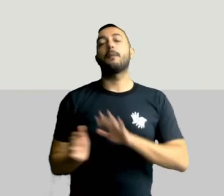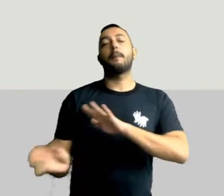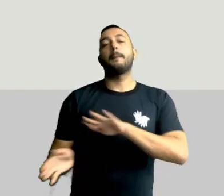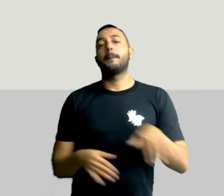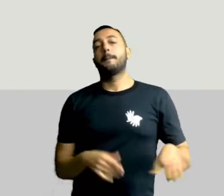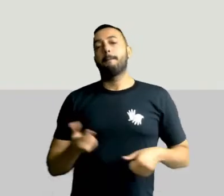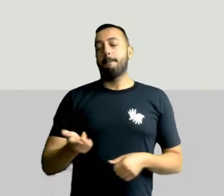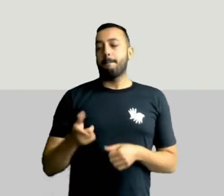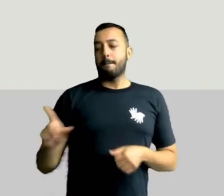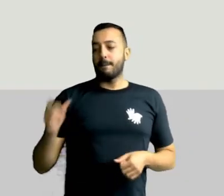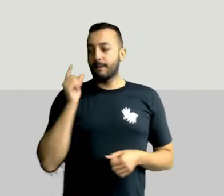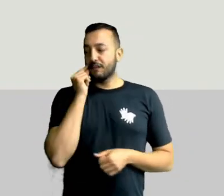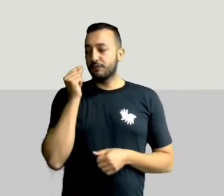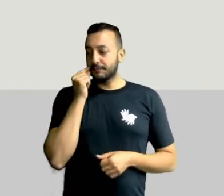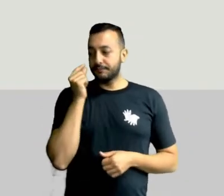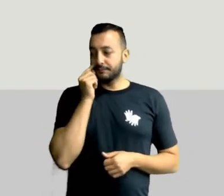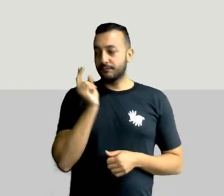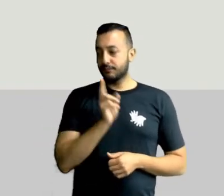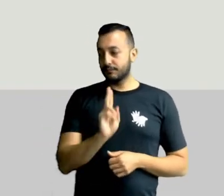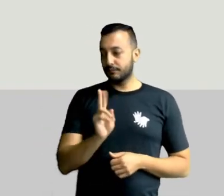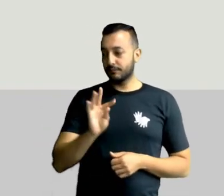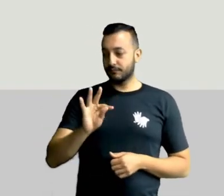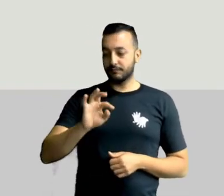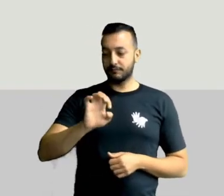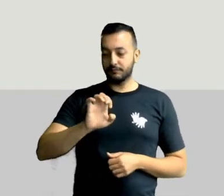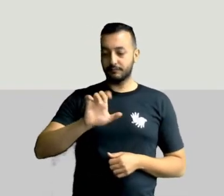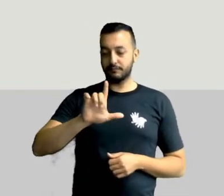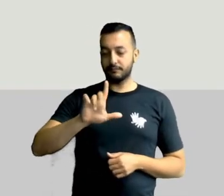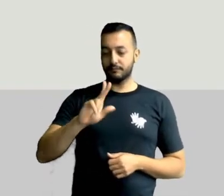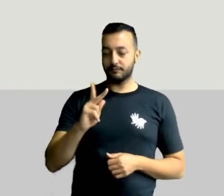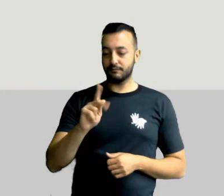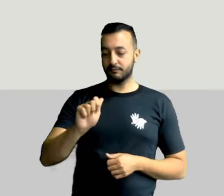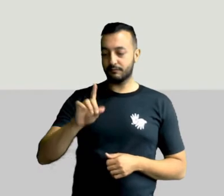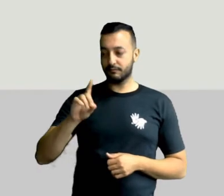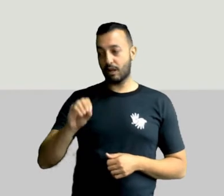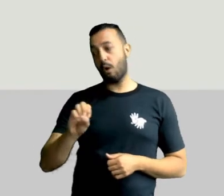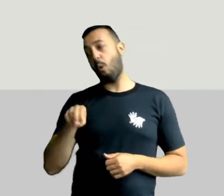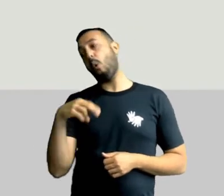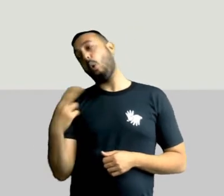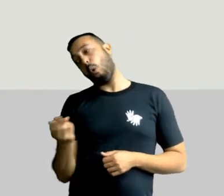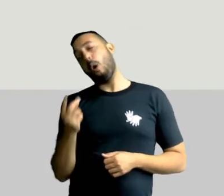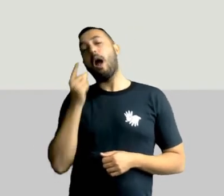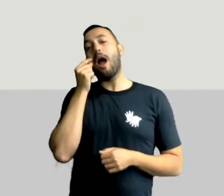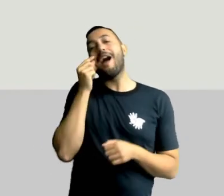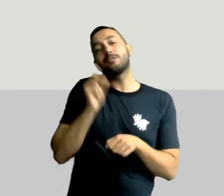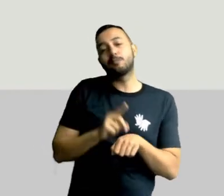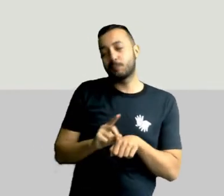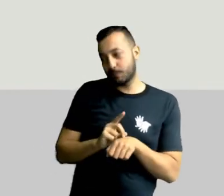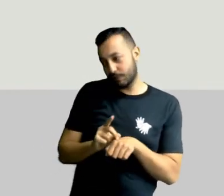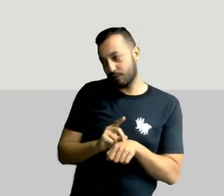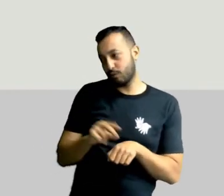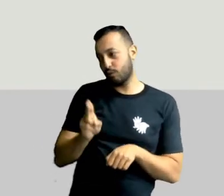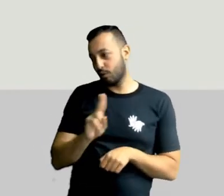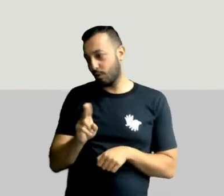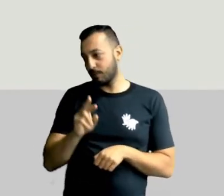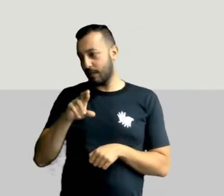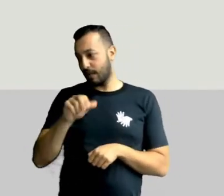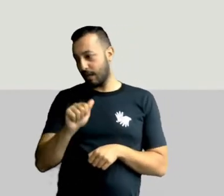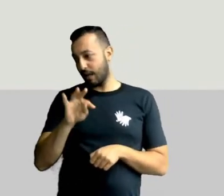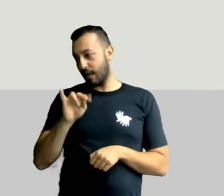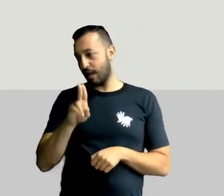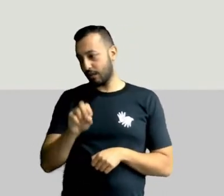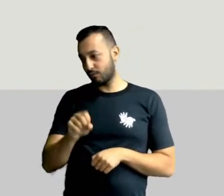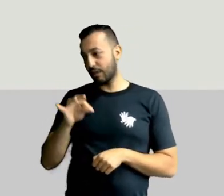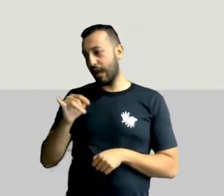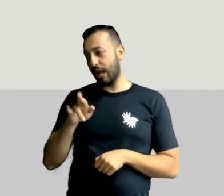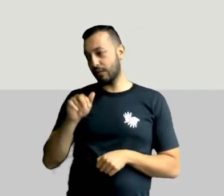Um outro rato, que já é chamado rato telhado ou rato preto, ele é o Rattus rattus. Ele é do